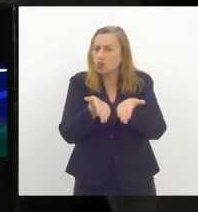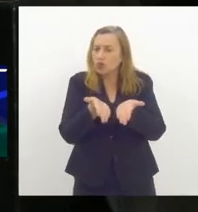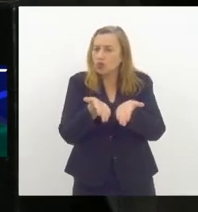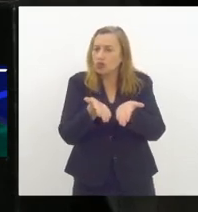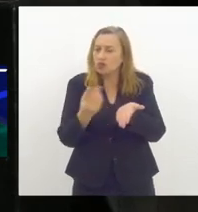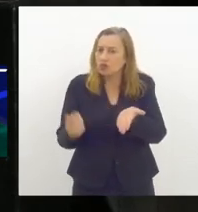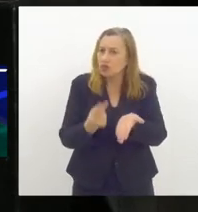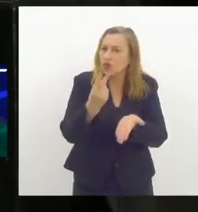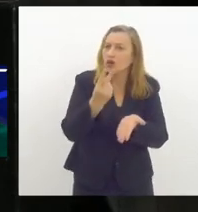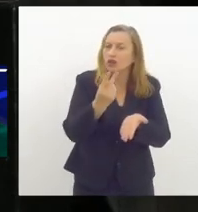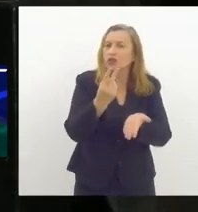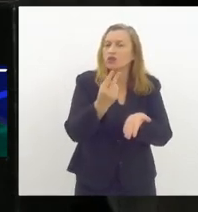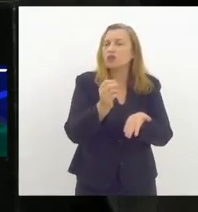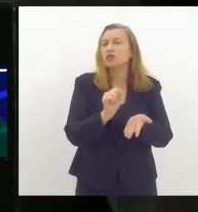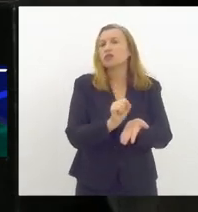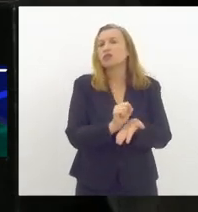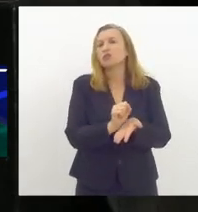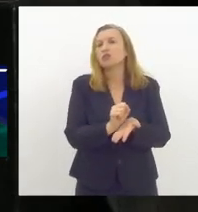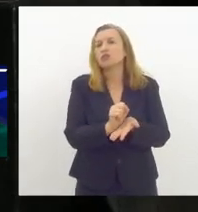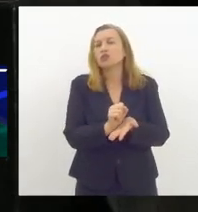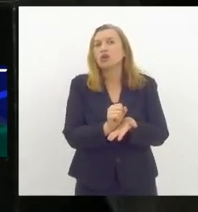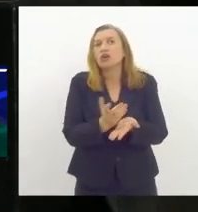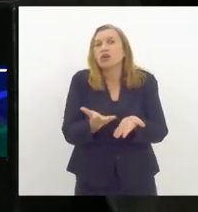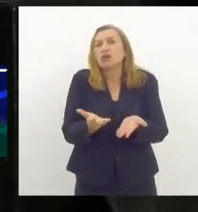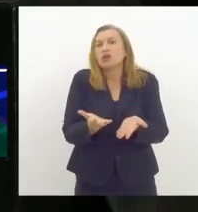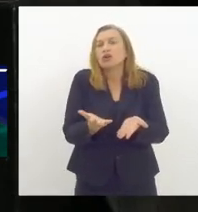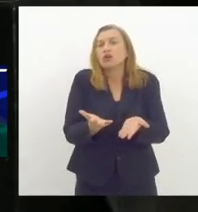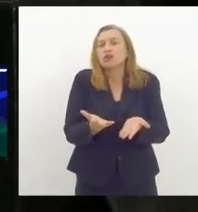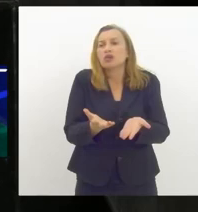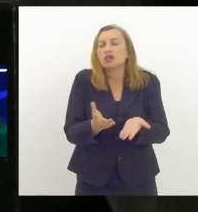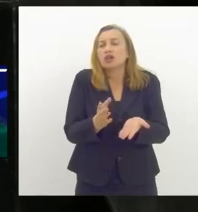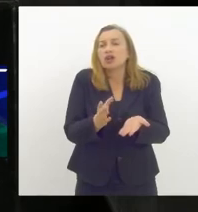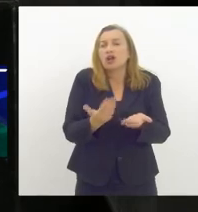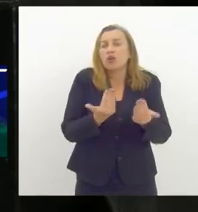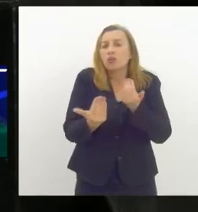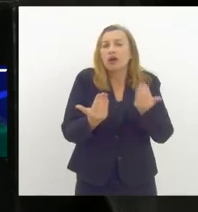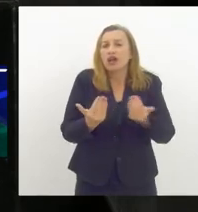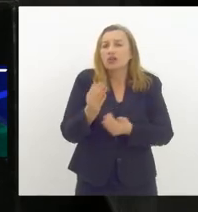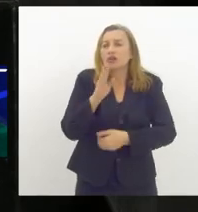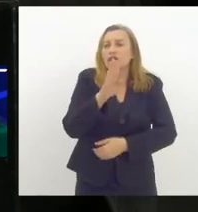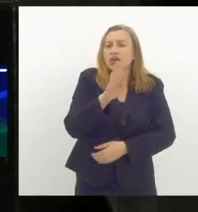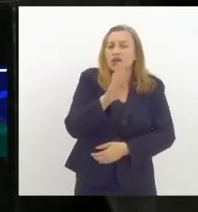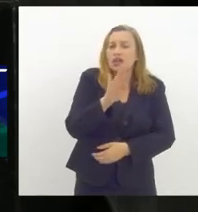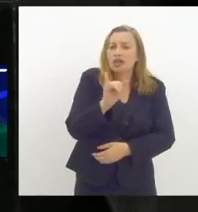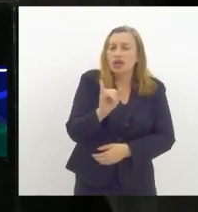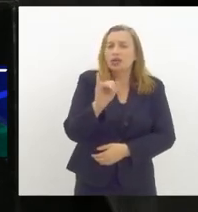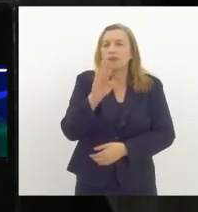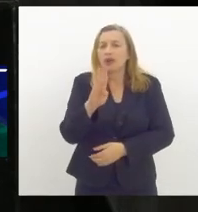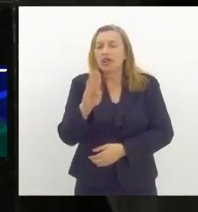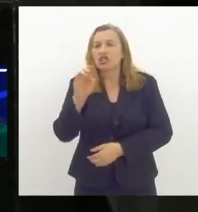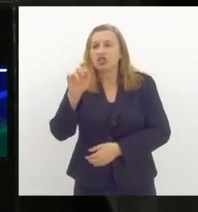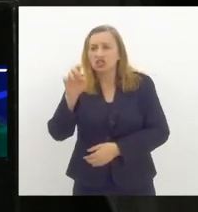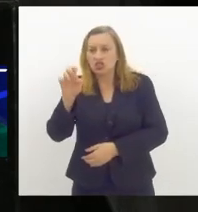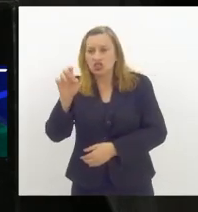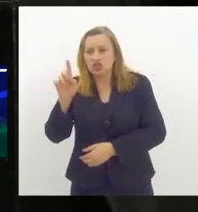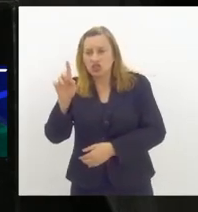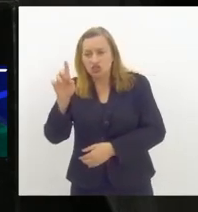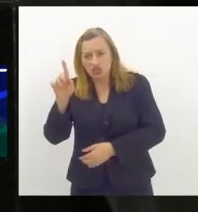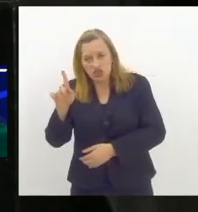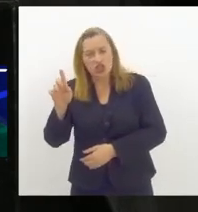com zelo a nossa Fundação ceperj é o nosso seria o nosso IBGE estadual e no entanto é justamente